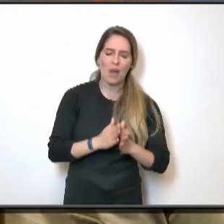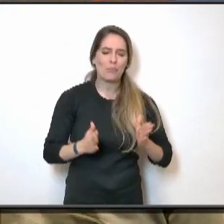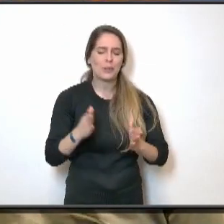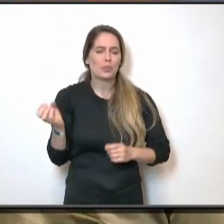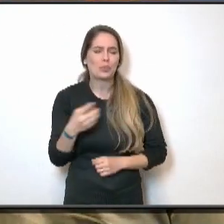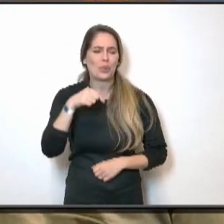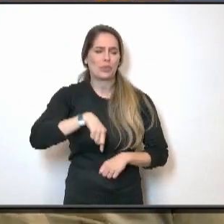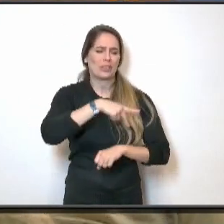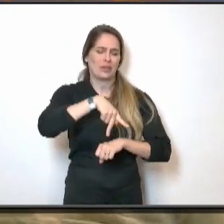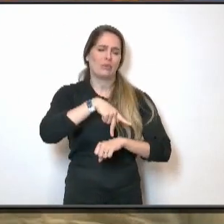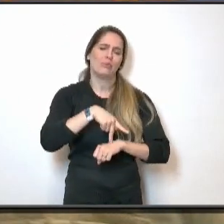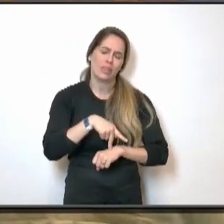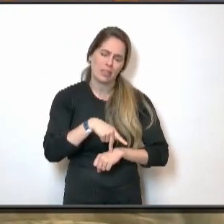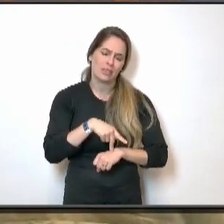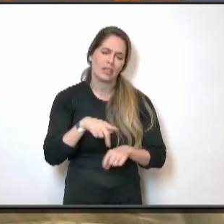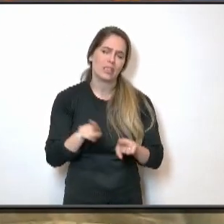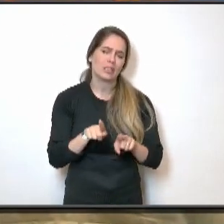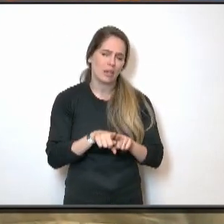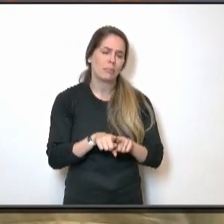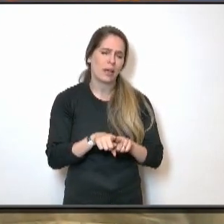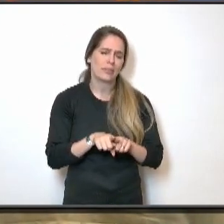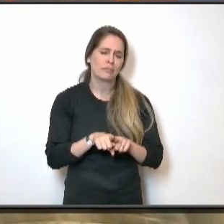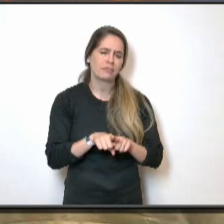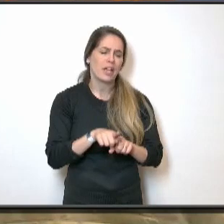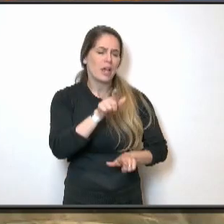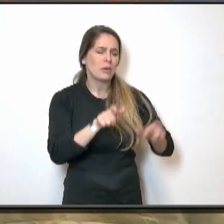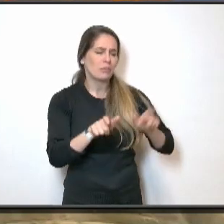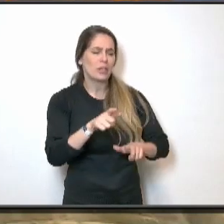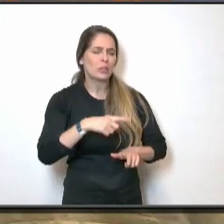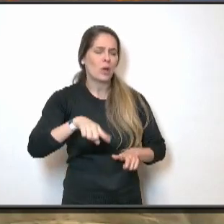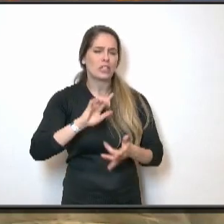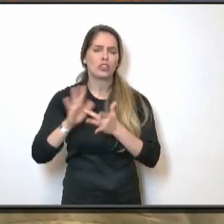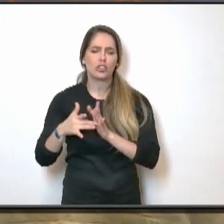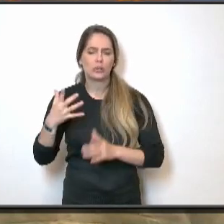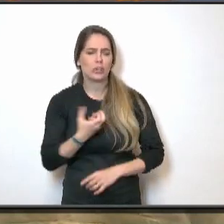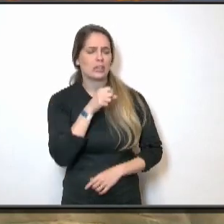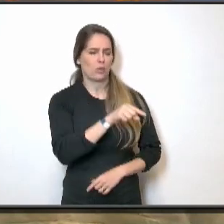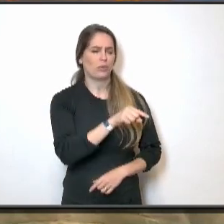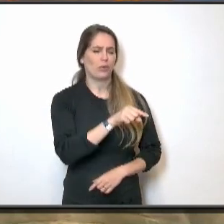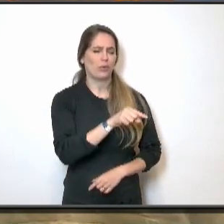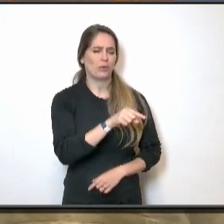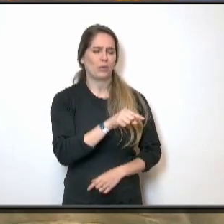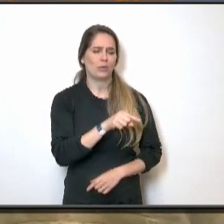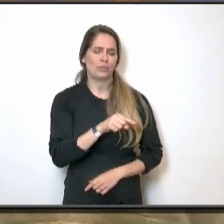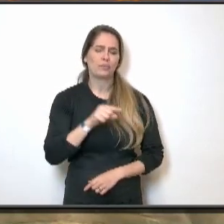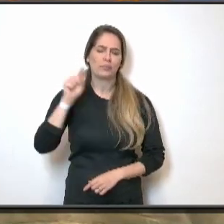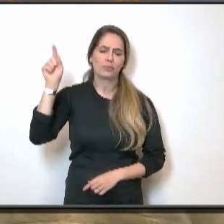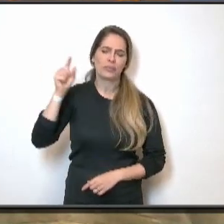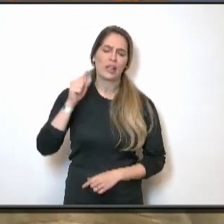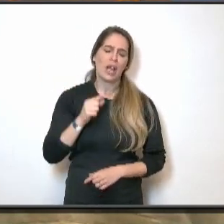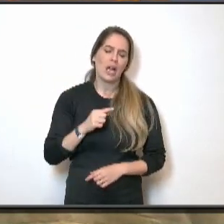país. Amém. E dá-nos aqueles pelos quais Cristo morreu. Amém. Essa é a nossa oração, Deus. Restaura-nos, reaviva-nos pessoalmente.